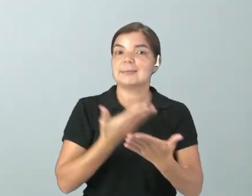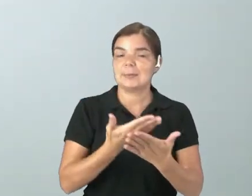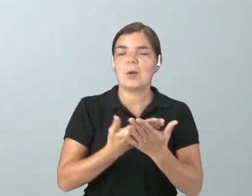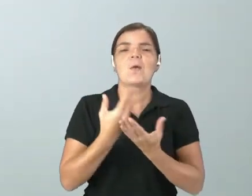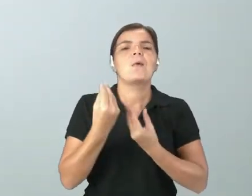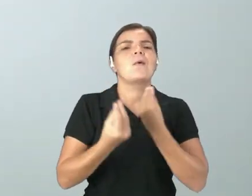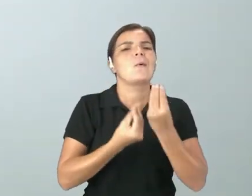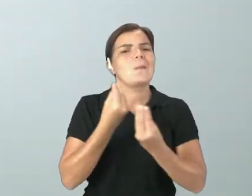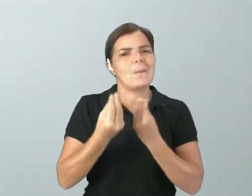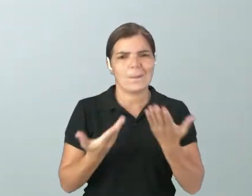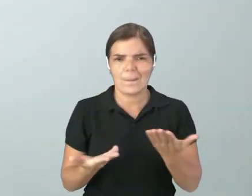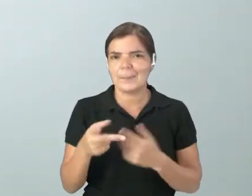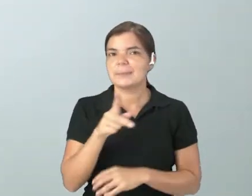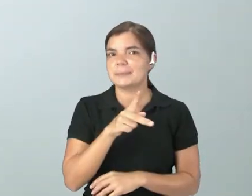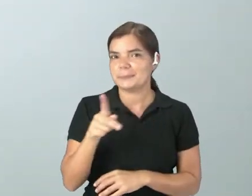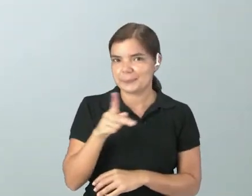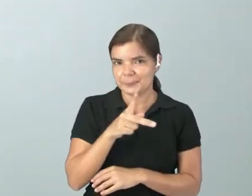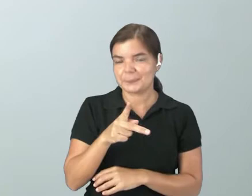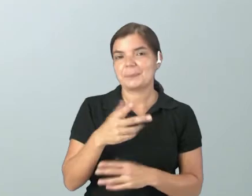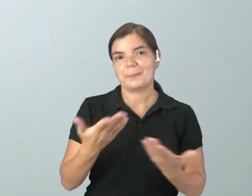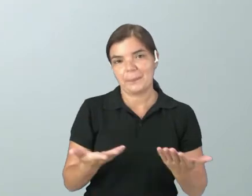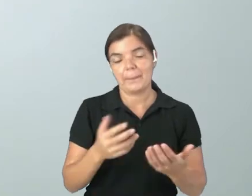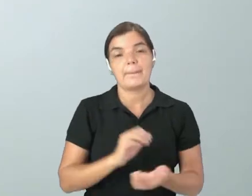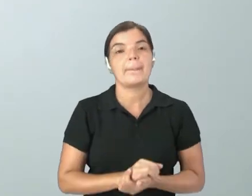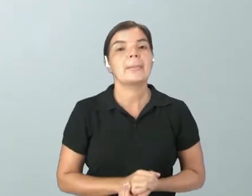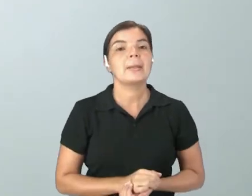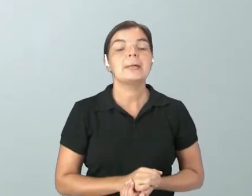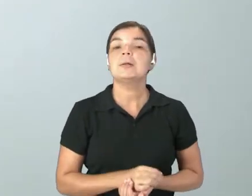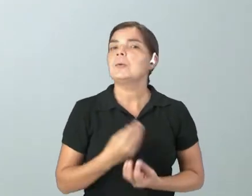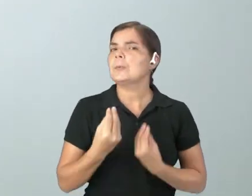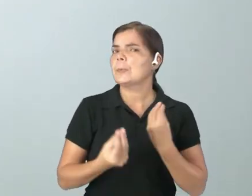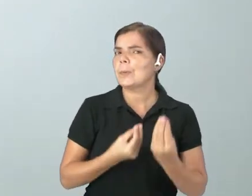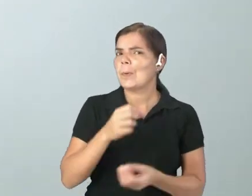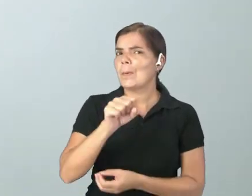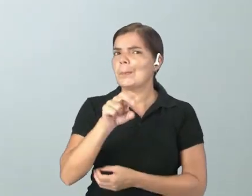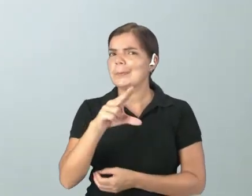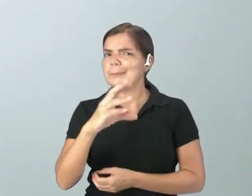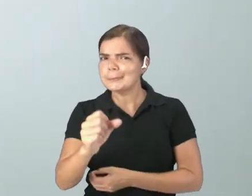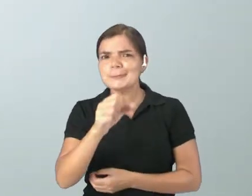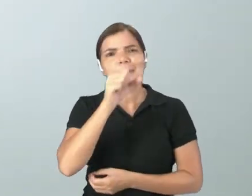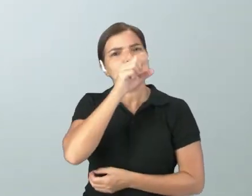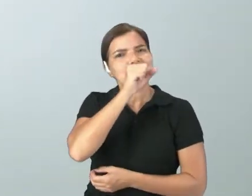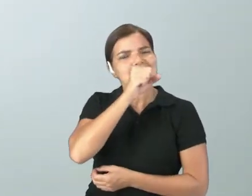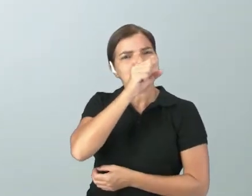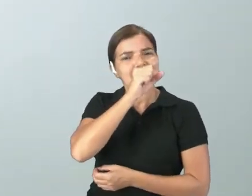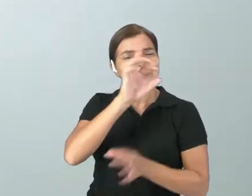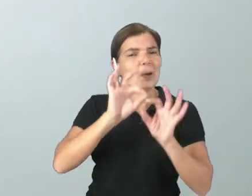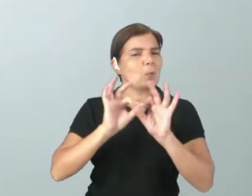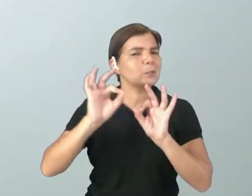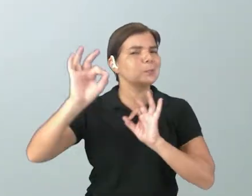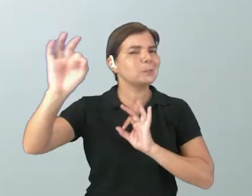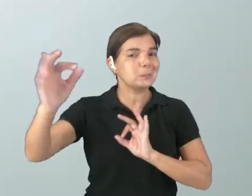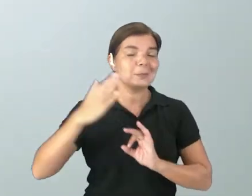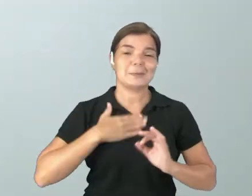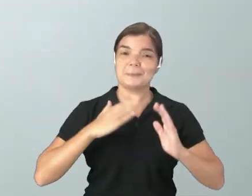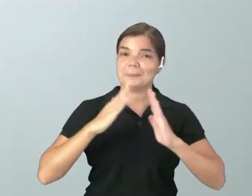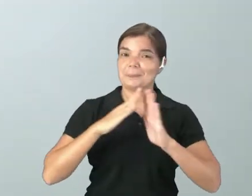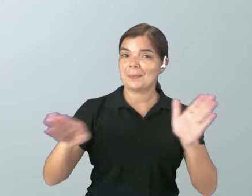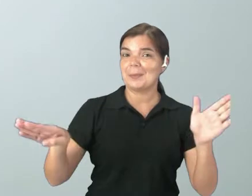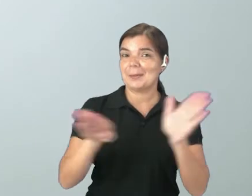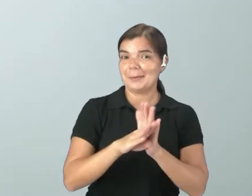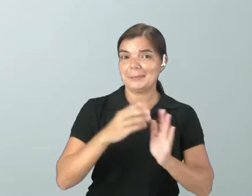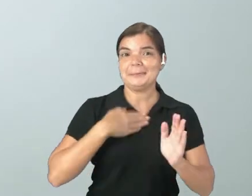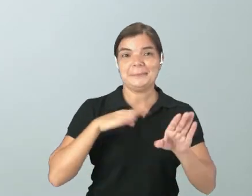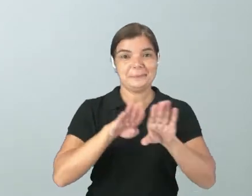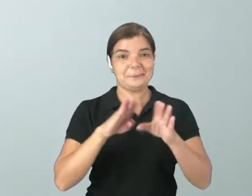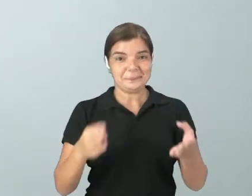tudo isso se dá, professora, como que ocorre tudo isso, como que o suco da laranja que foi plantada longe demais da minha casa chega para mim na mesa para mim